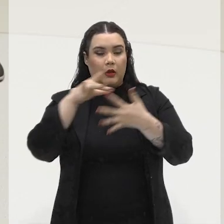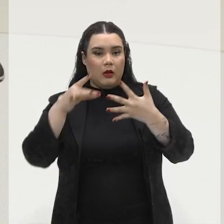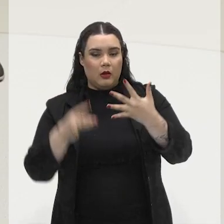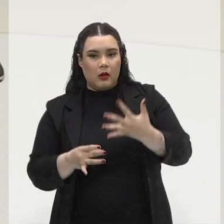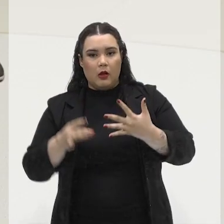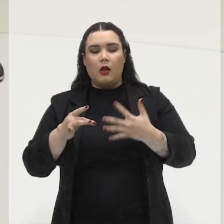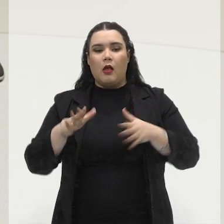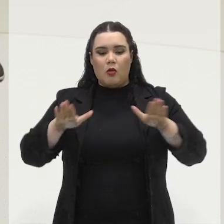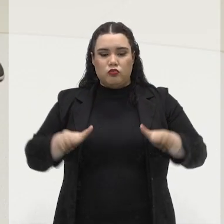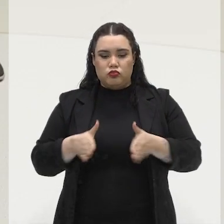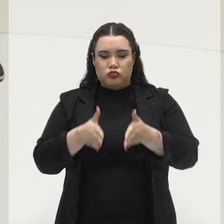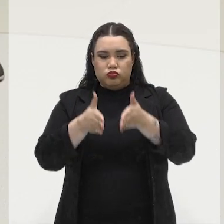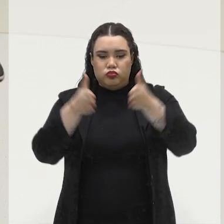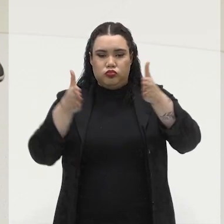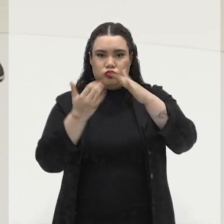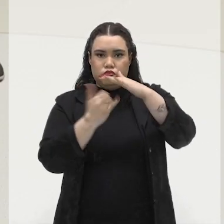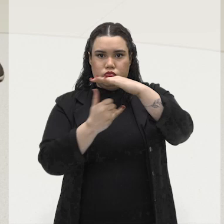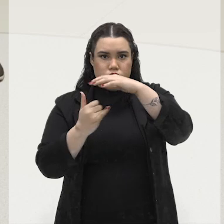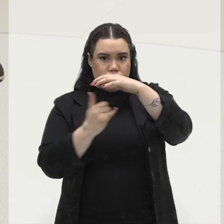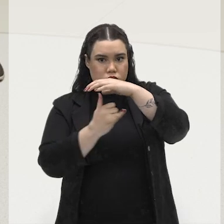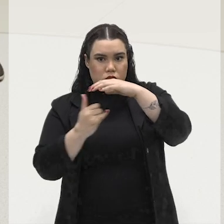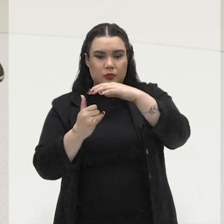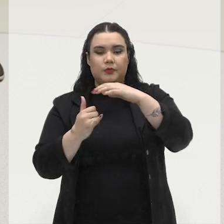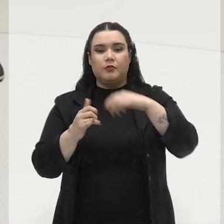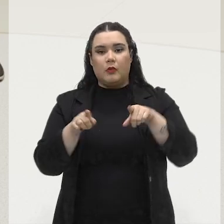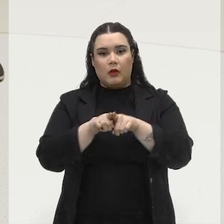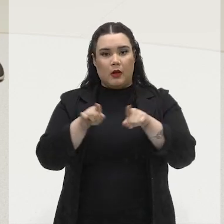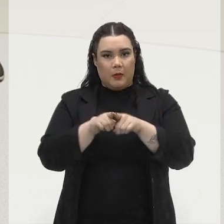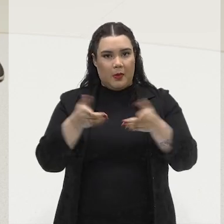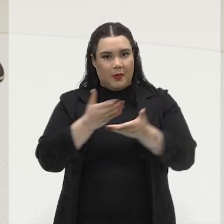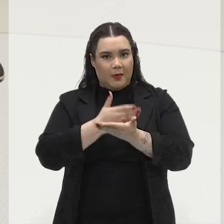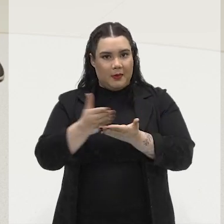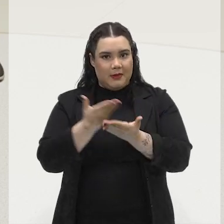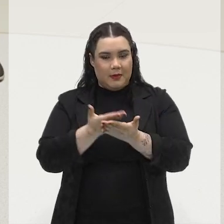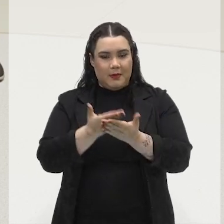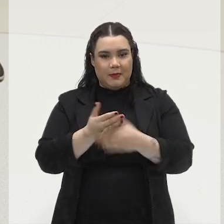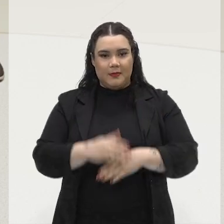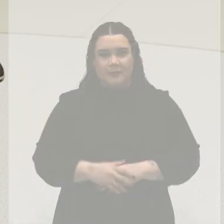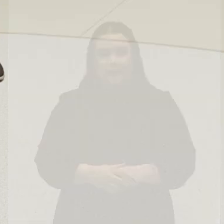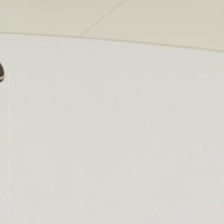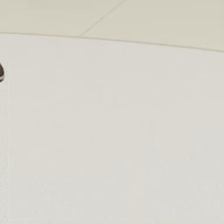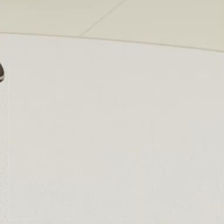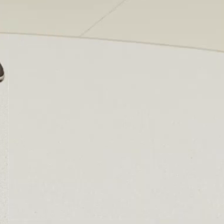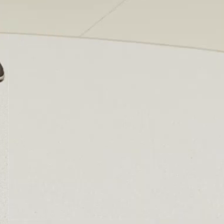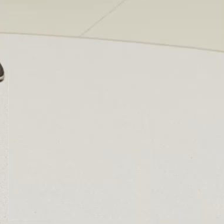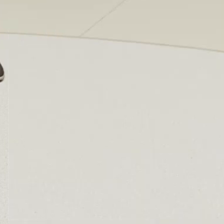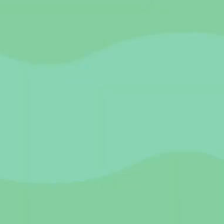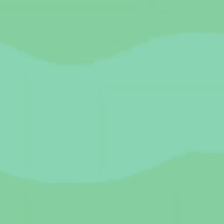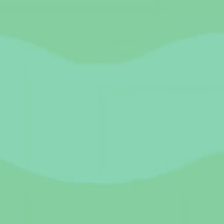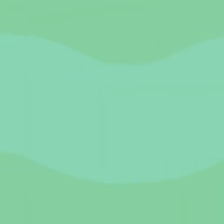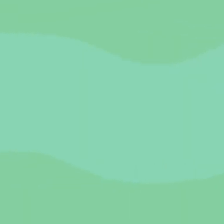energia nuclear, decaimento. Então, vamos à nossa aula.